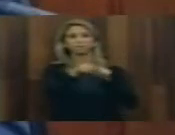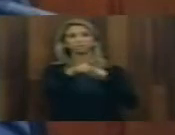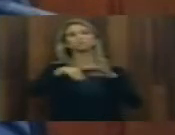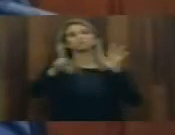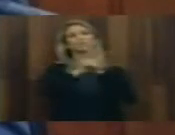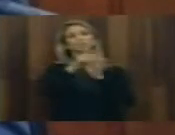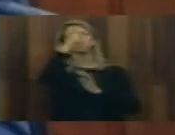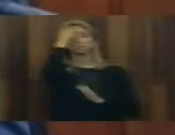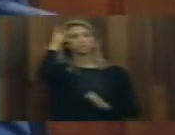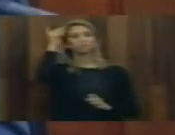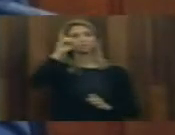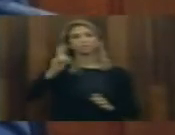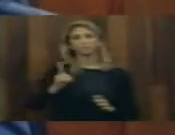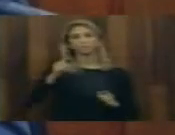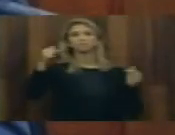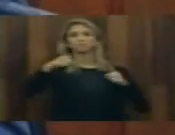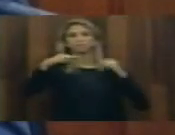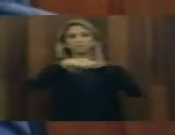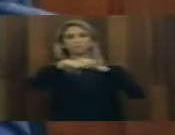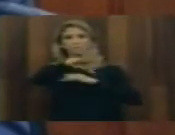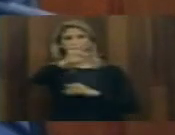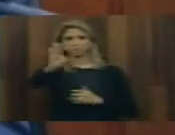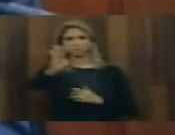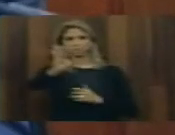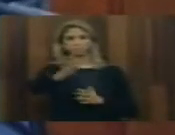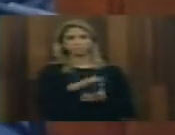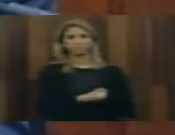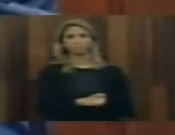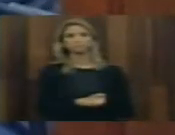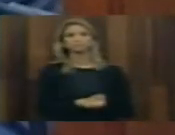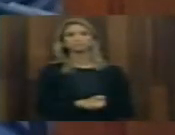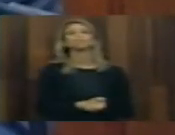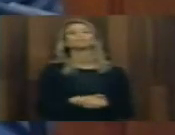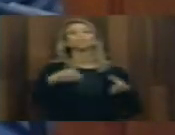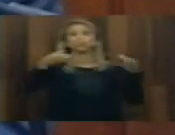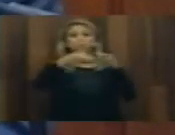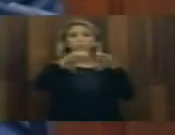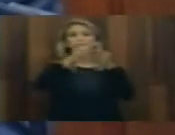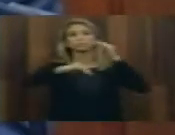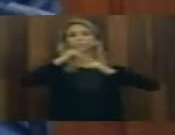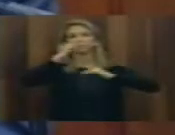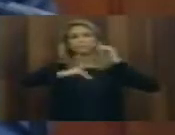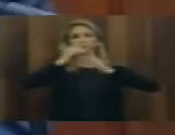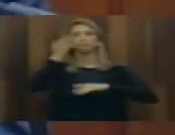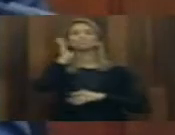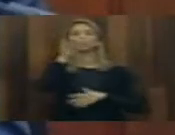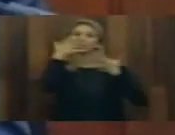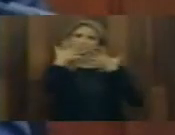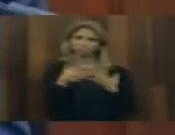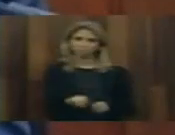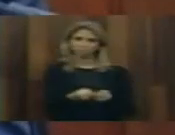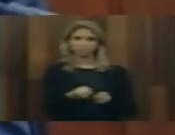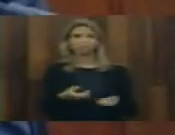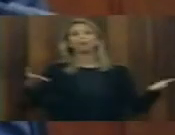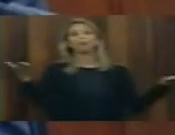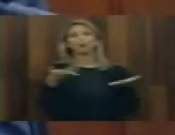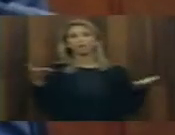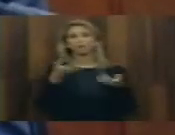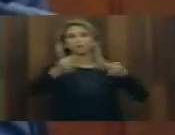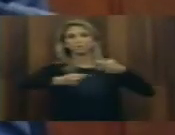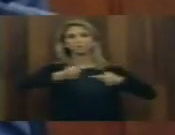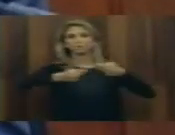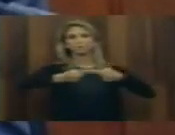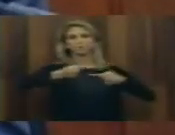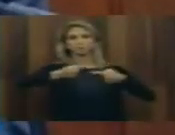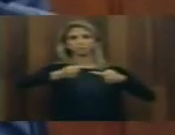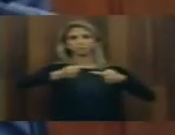com Deficiência no âmbito do município de Cabo Frio. O parecer das comissões técnicas é favorável. Em